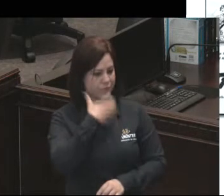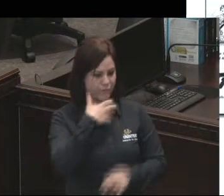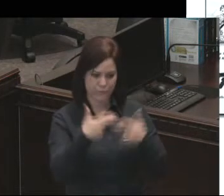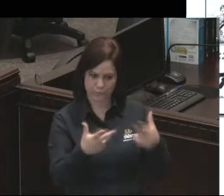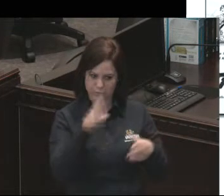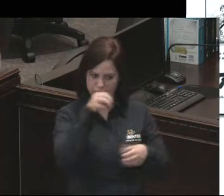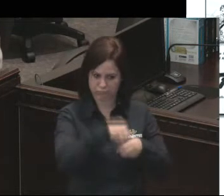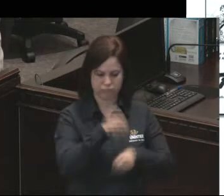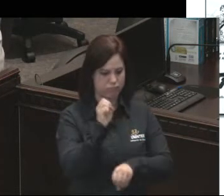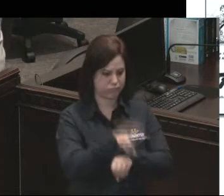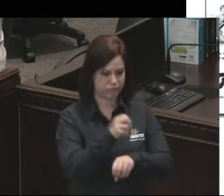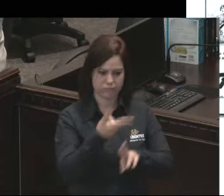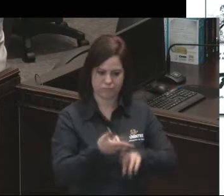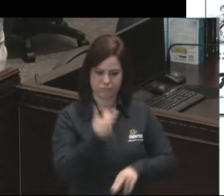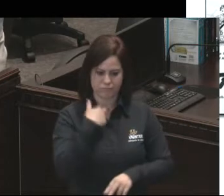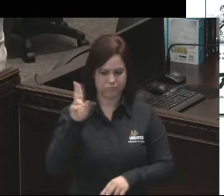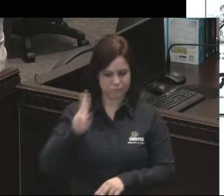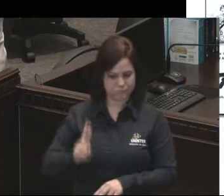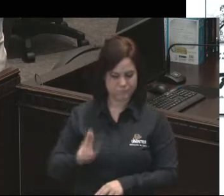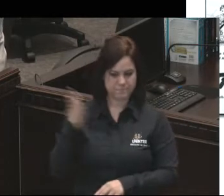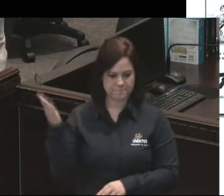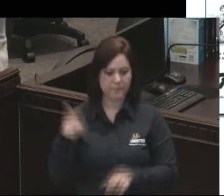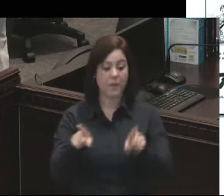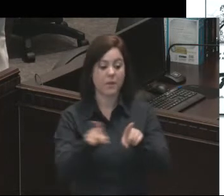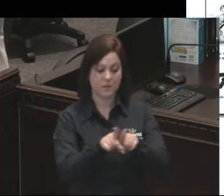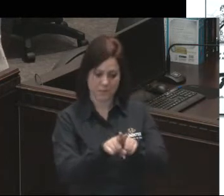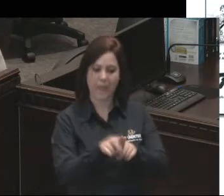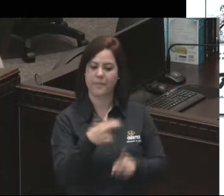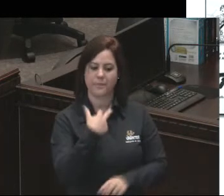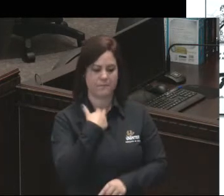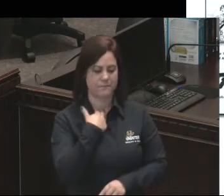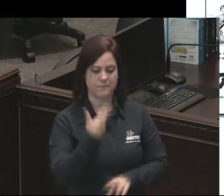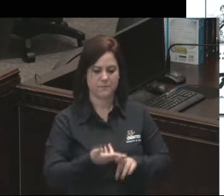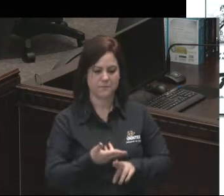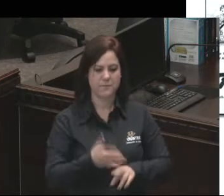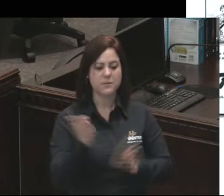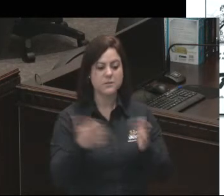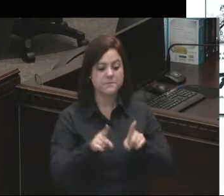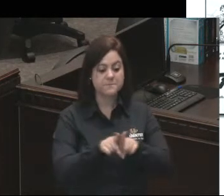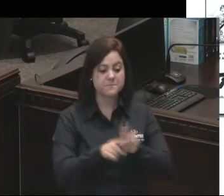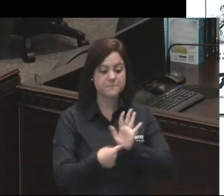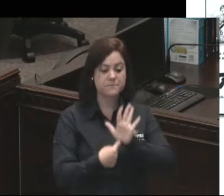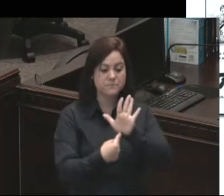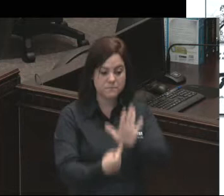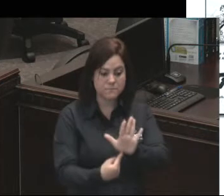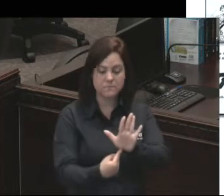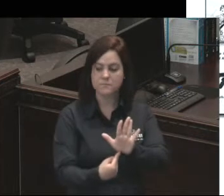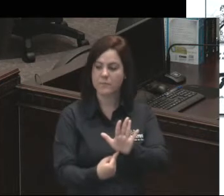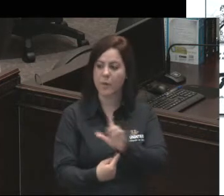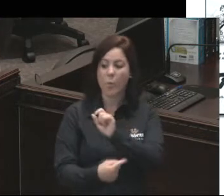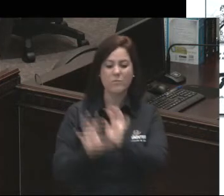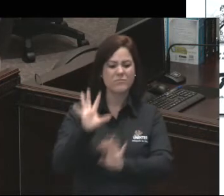Aqui só mostrando também, por curiosidade, né, que antigamente não se sabia o efeito do clorado. Então, ele tinha,